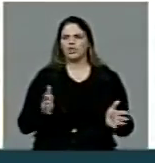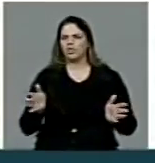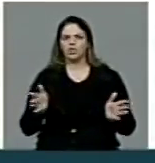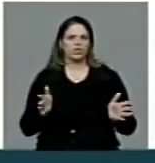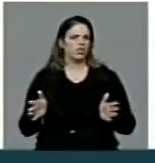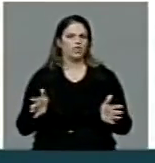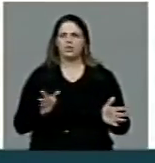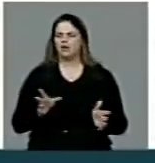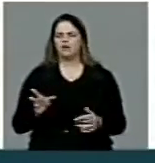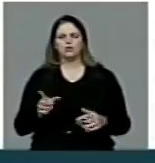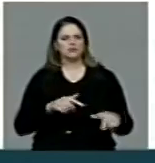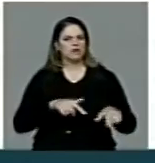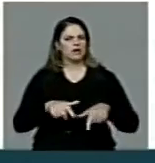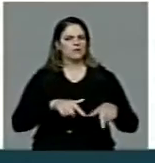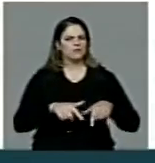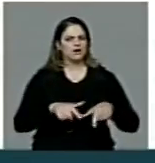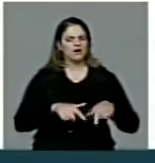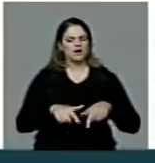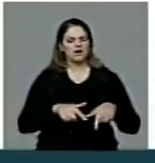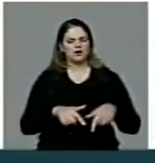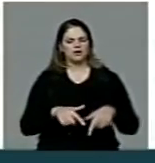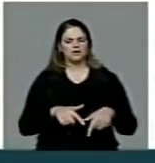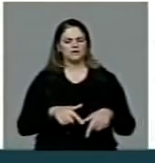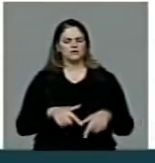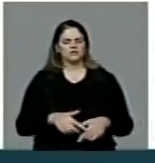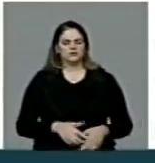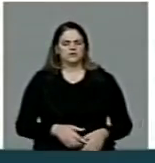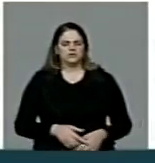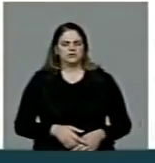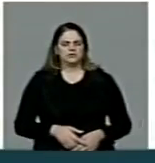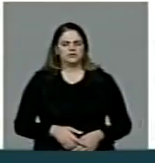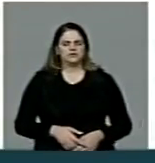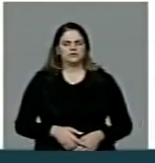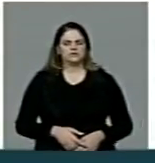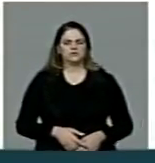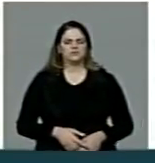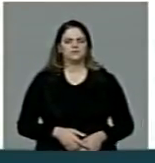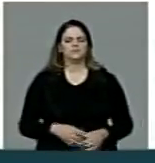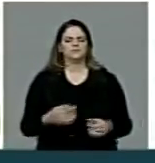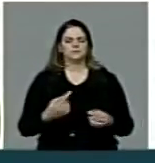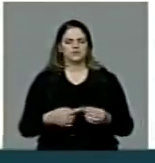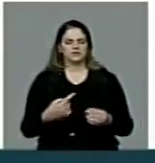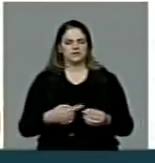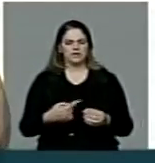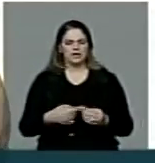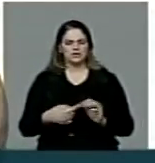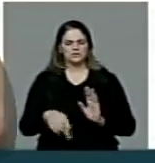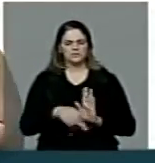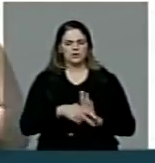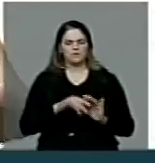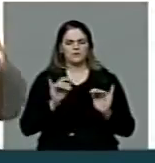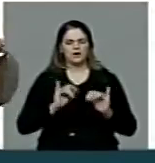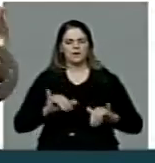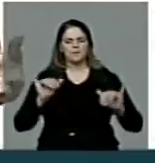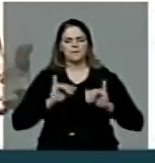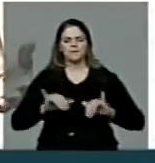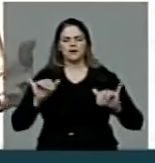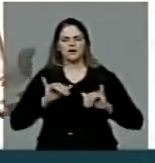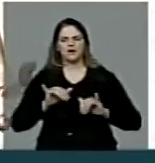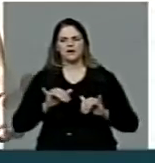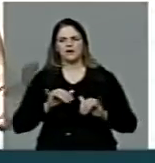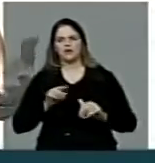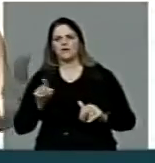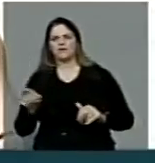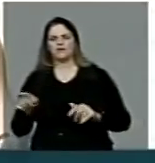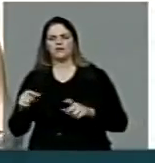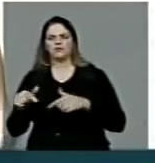entre o seu trabalho no seu território, na sua cidade, fazendo campanha, e aqui